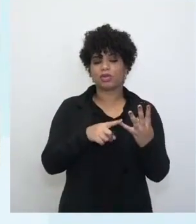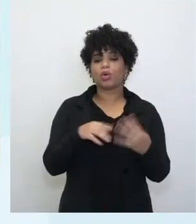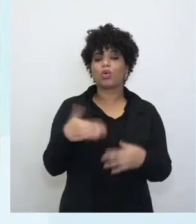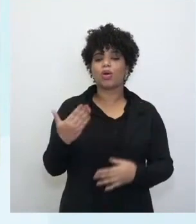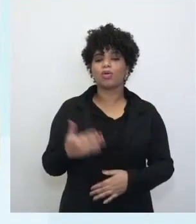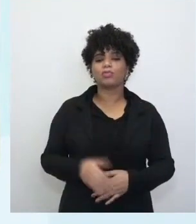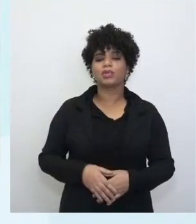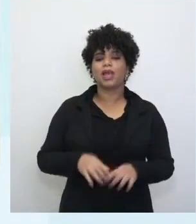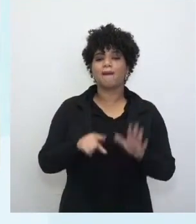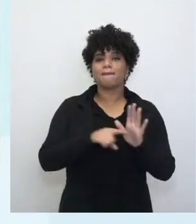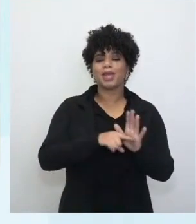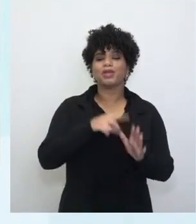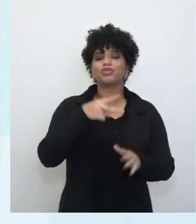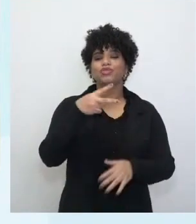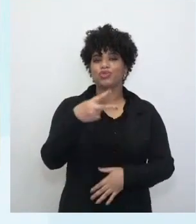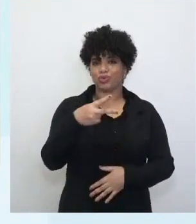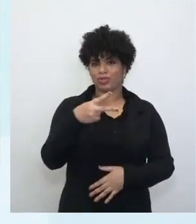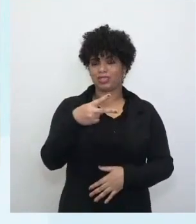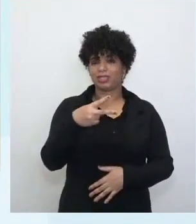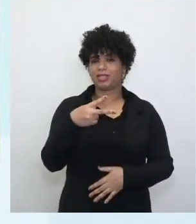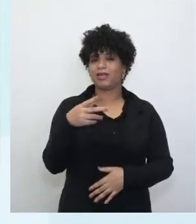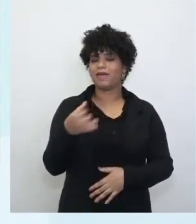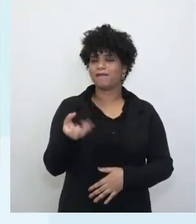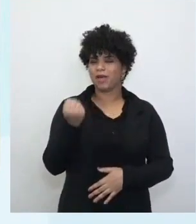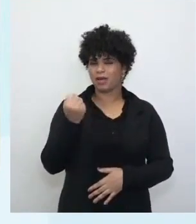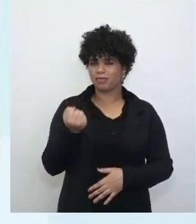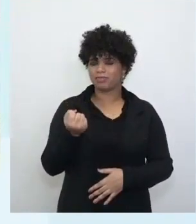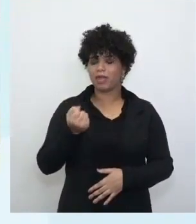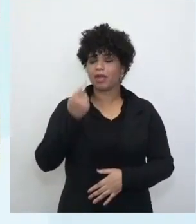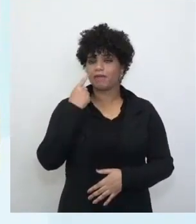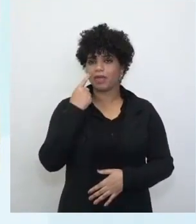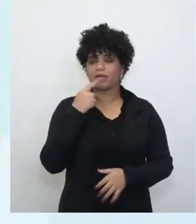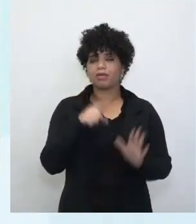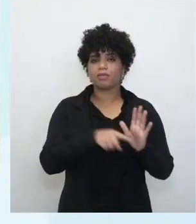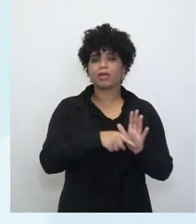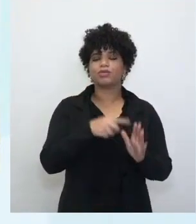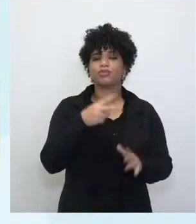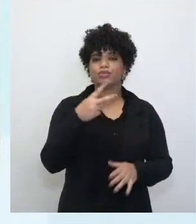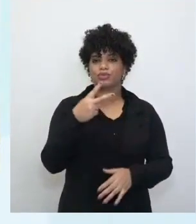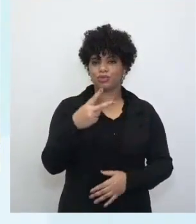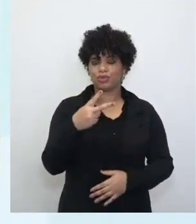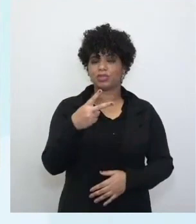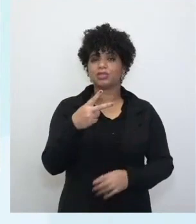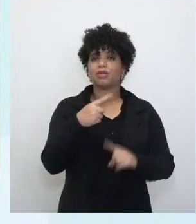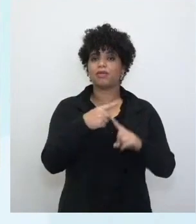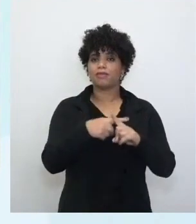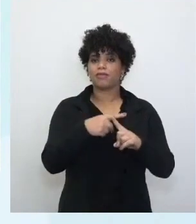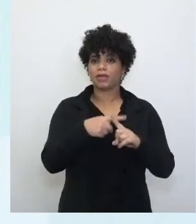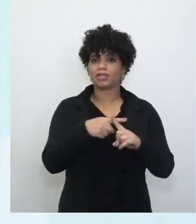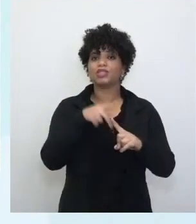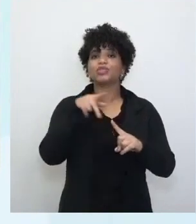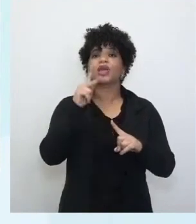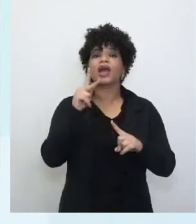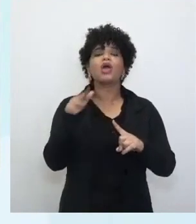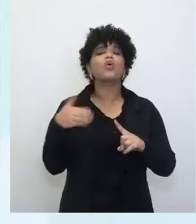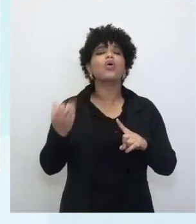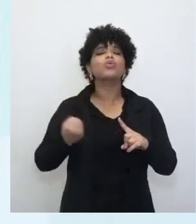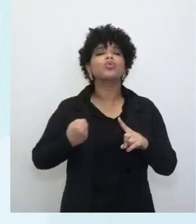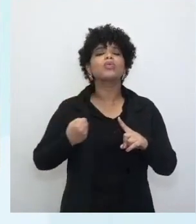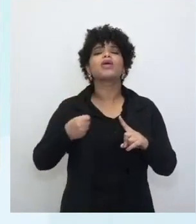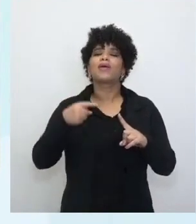é menos 2. Agora, com ele, eu vou descobrir o resto. Pego esse menos 2 e multiplico pelo K, que também é menos